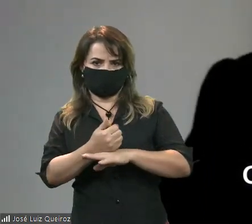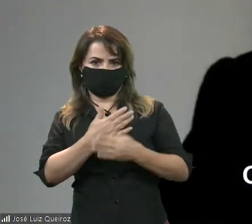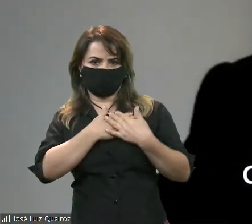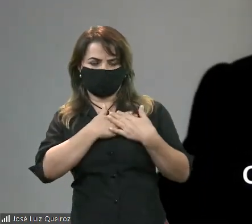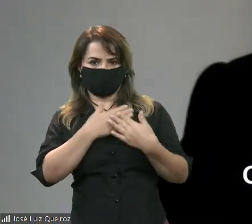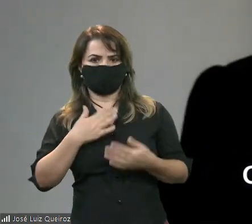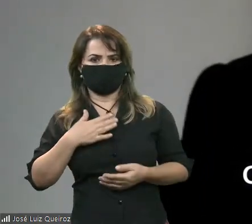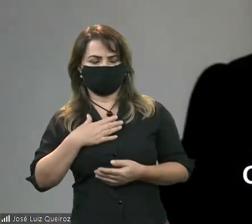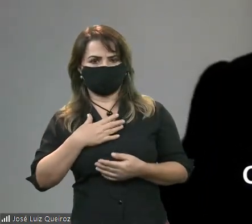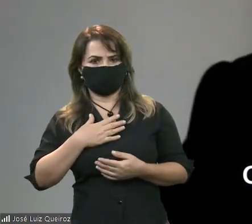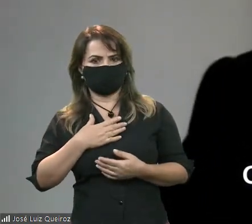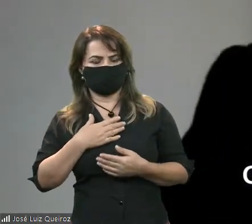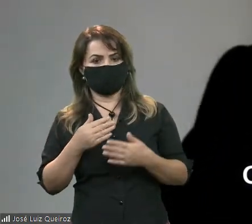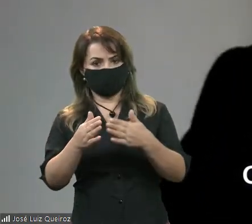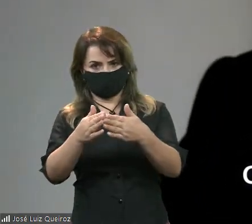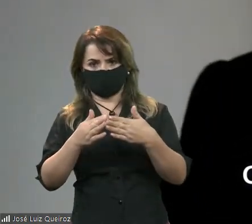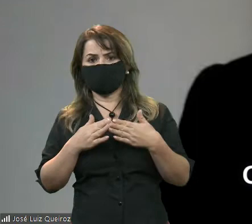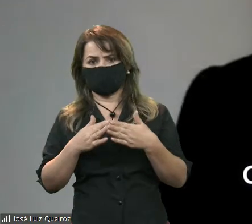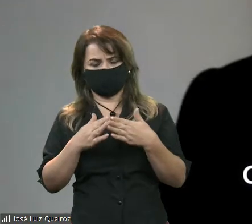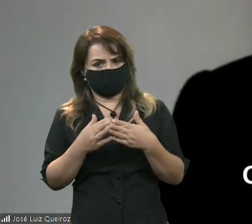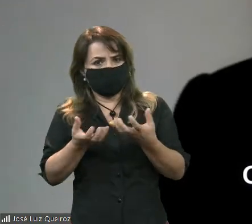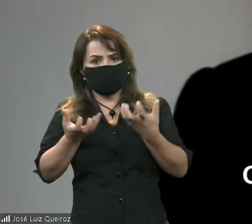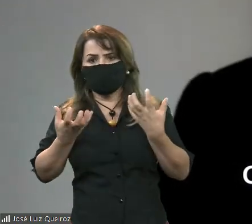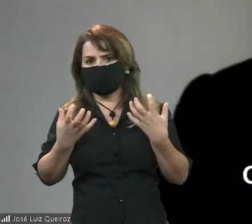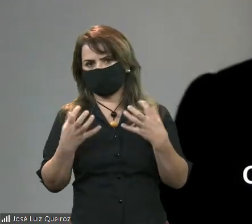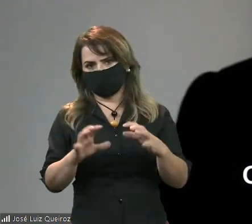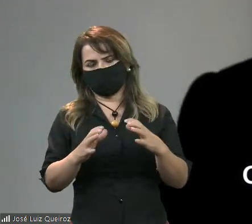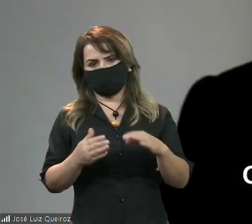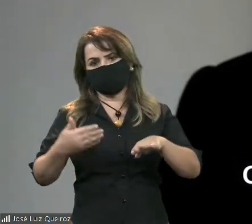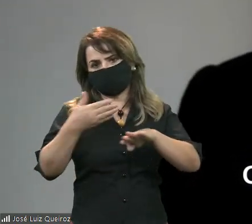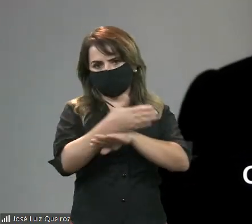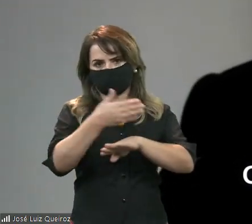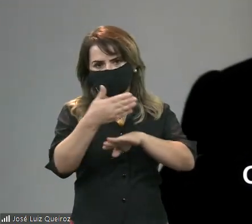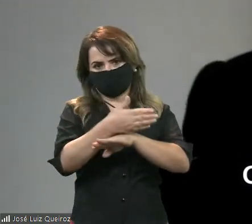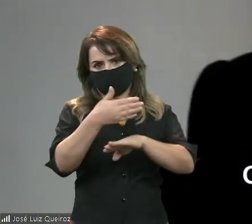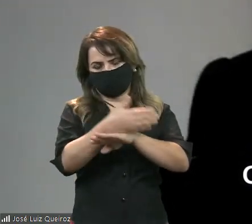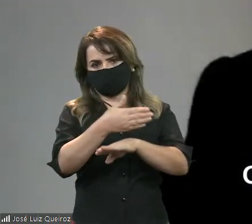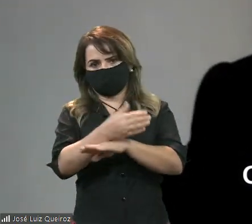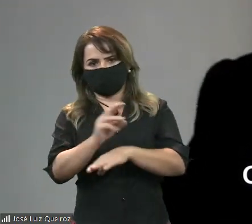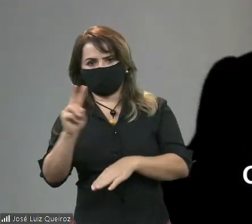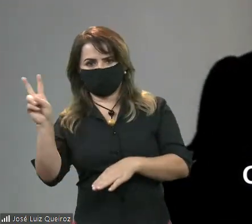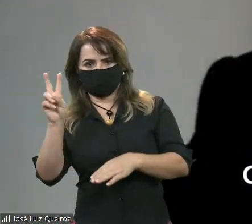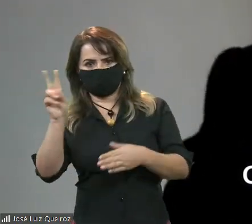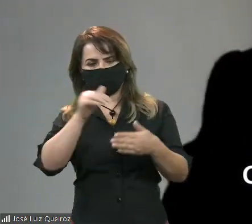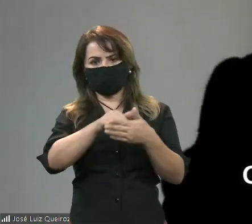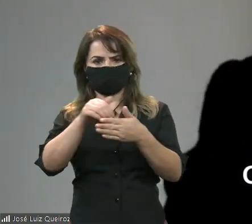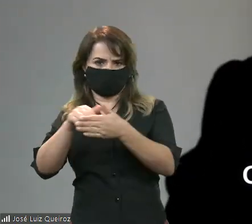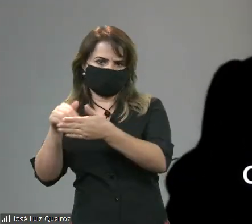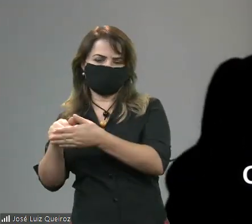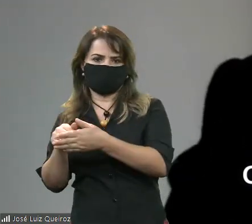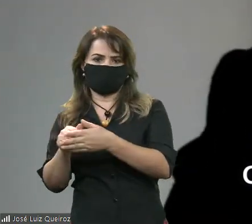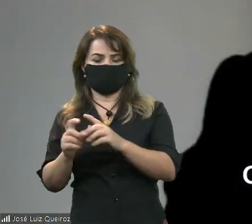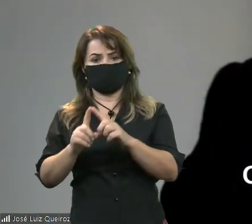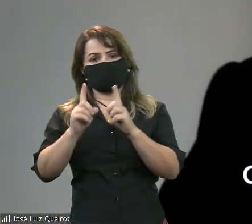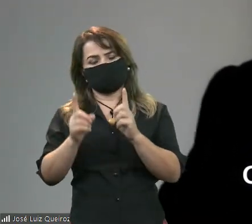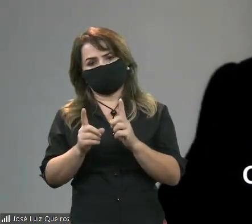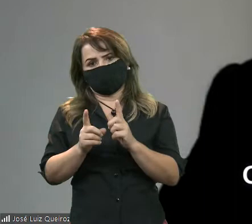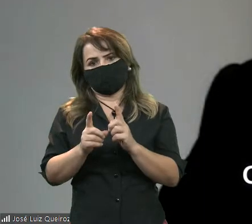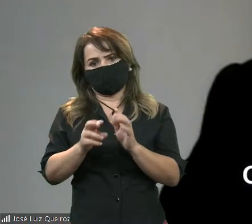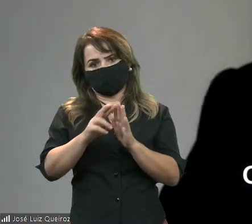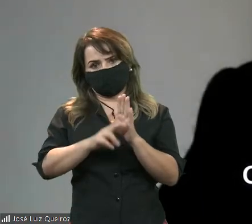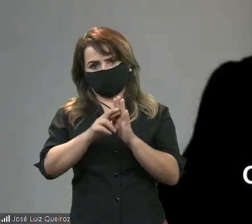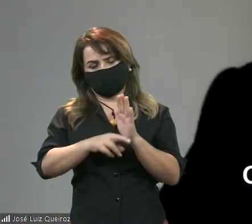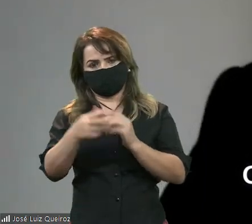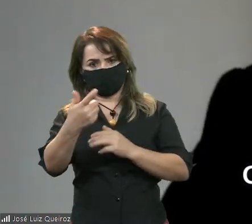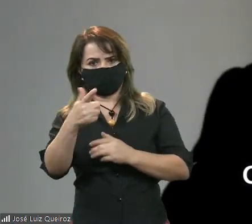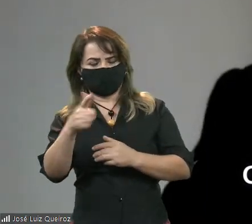se possível, eu não gostaria de participar da eleição, né? Mas como isso não é assim, regimental, não é, eu não estou impedido, mas eu faço